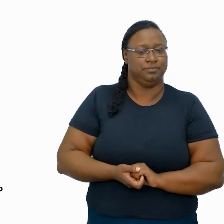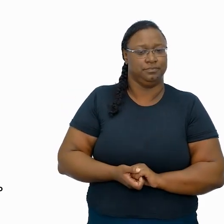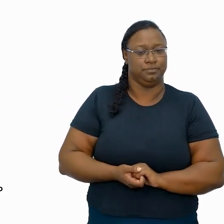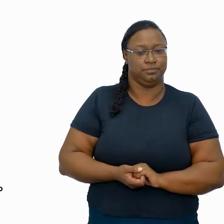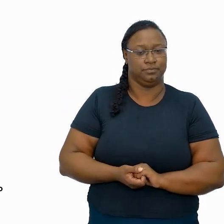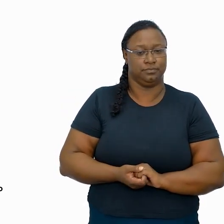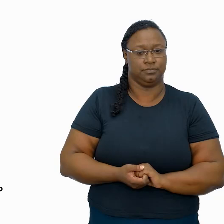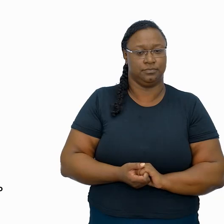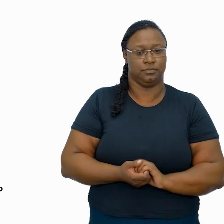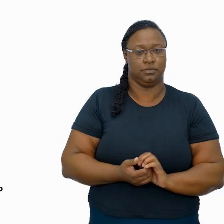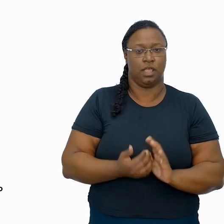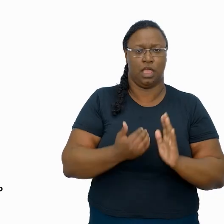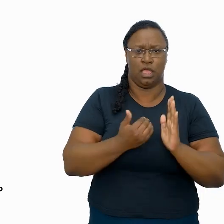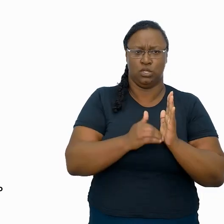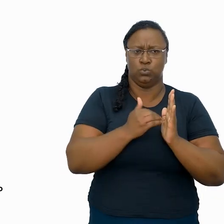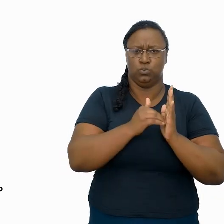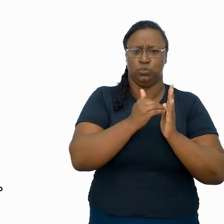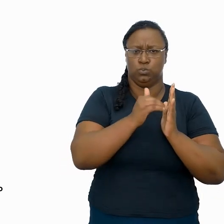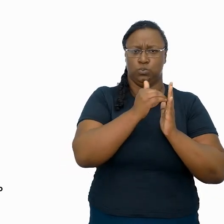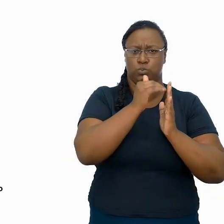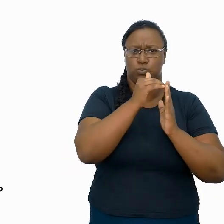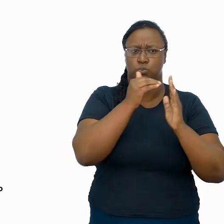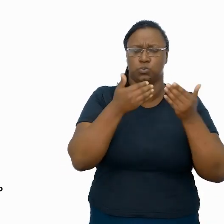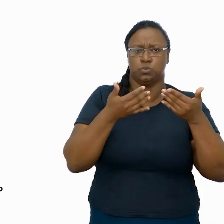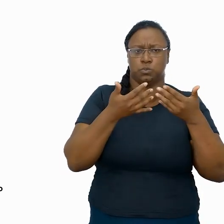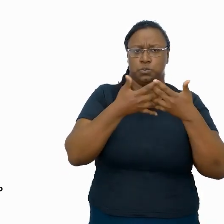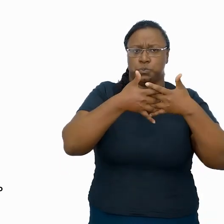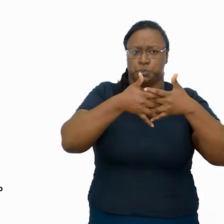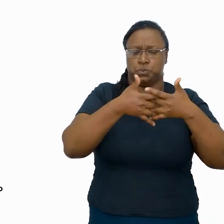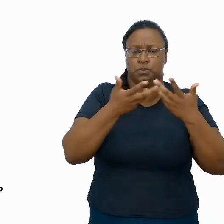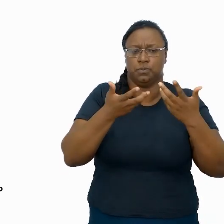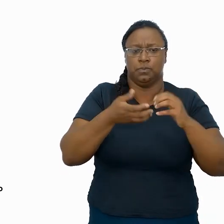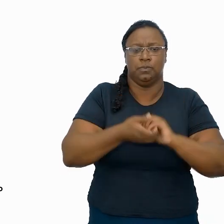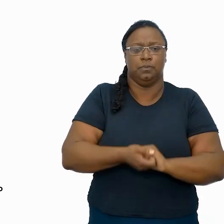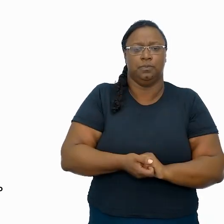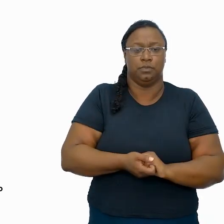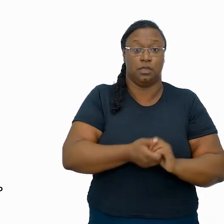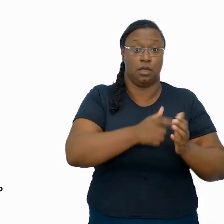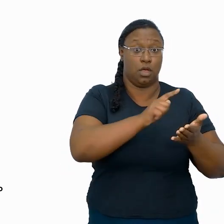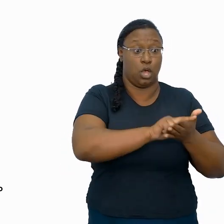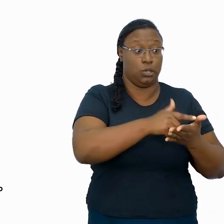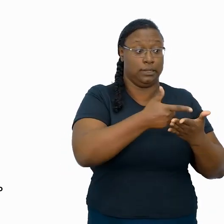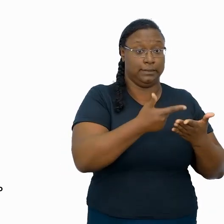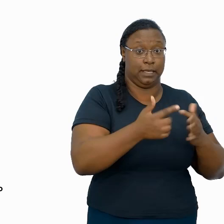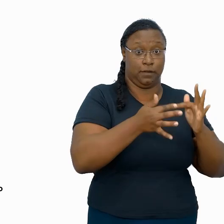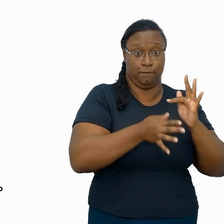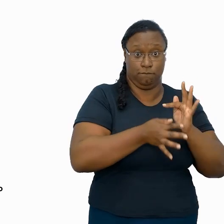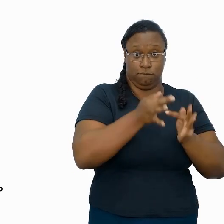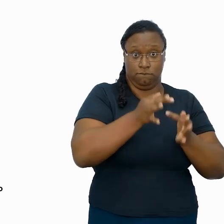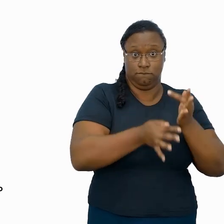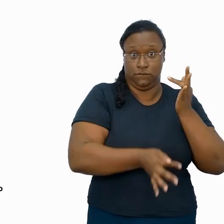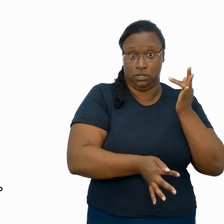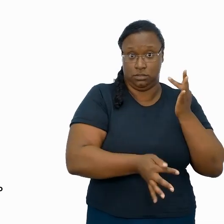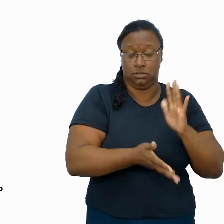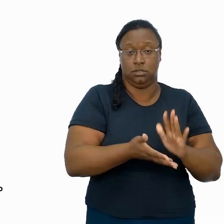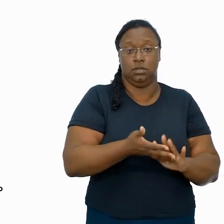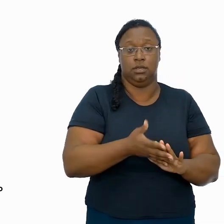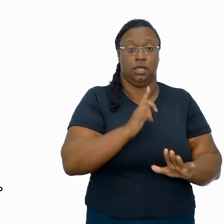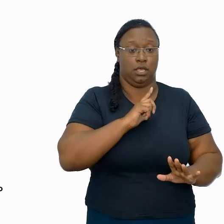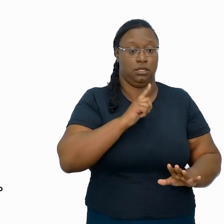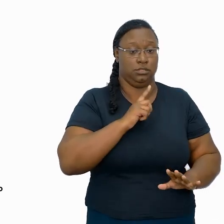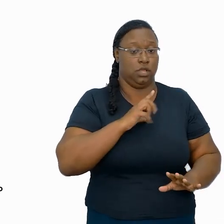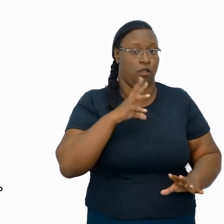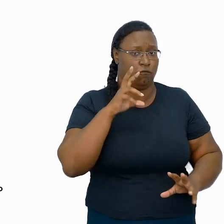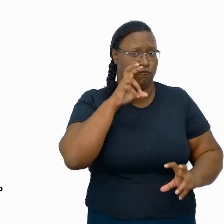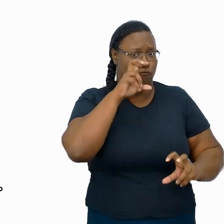A estrutura da sequência de atividades no caderno de física tinha lá SA1, a força magnética